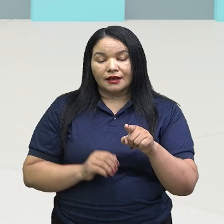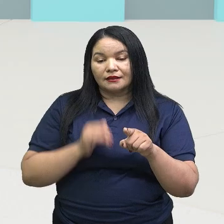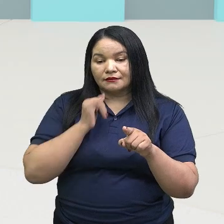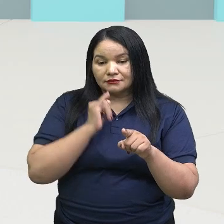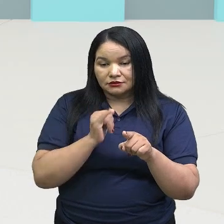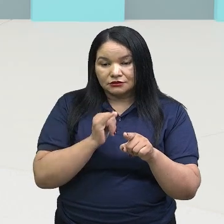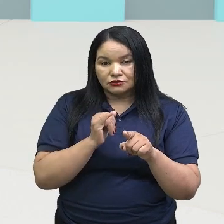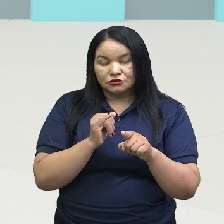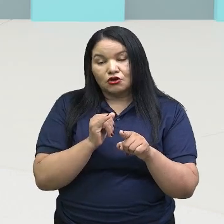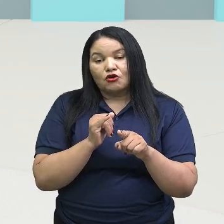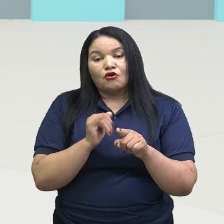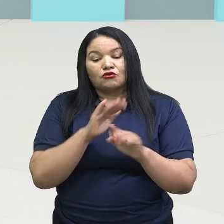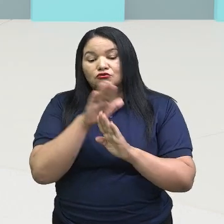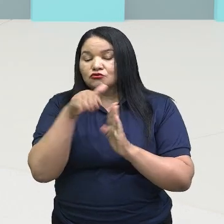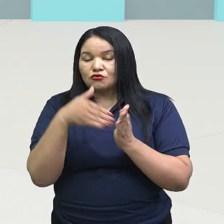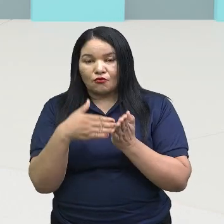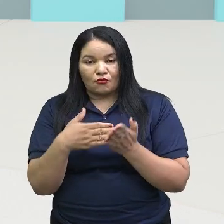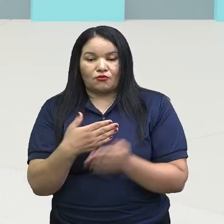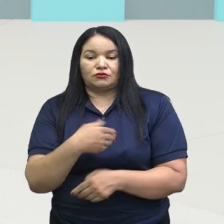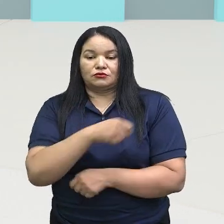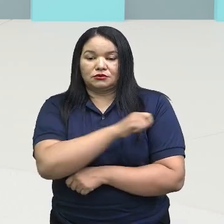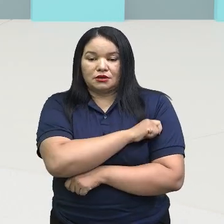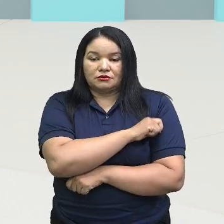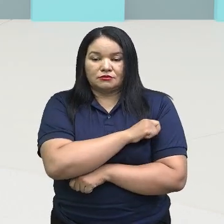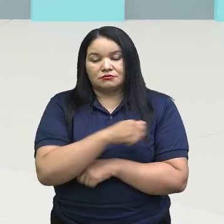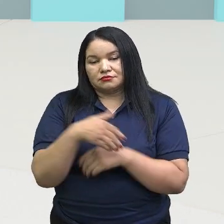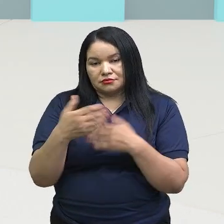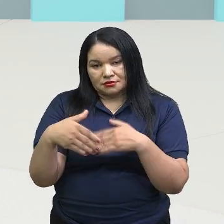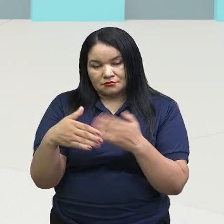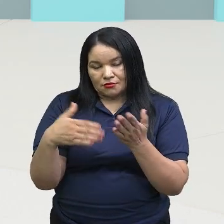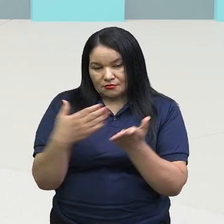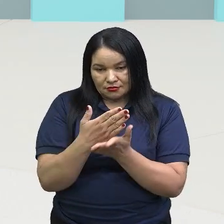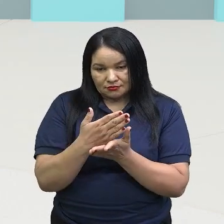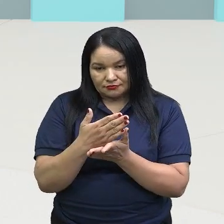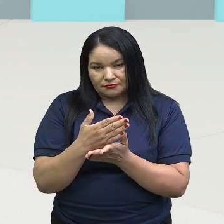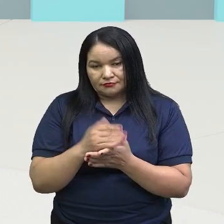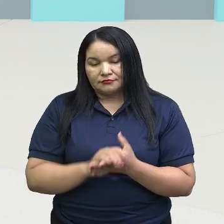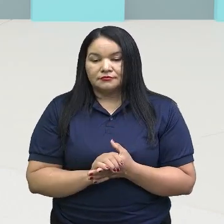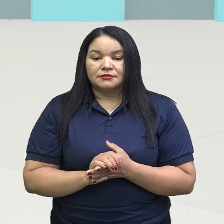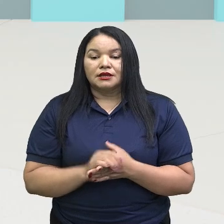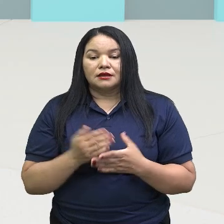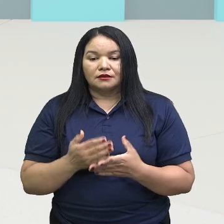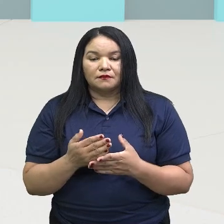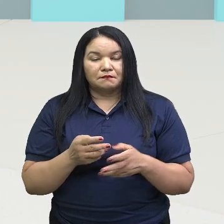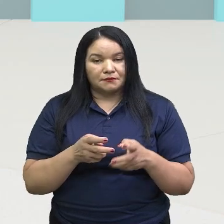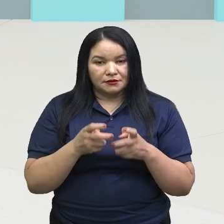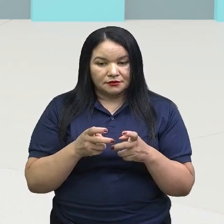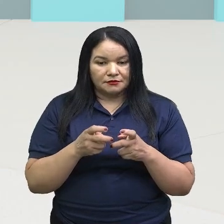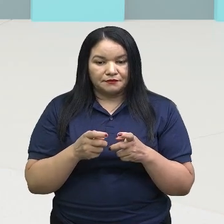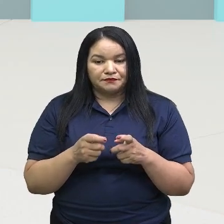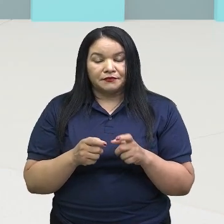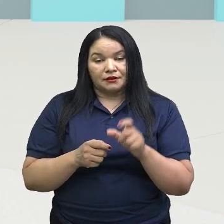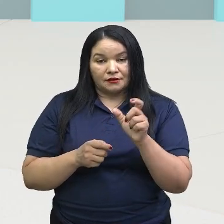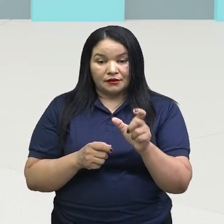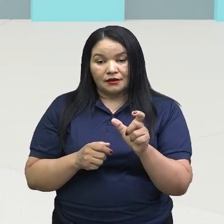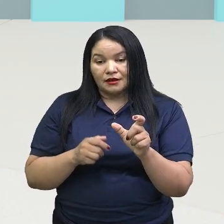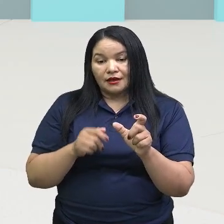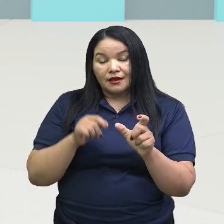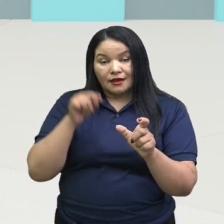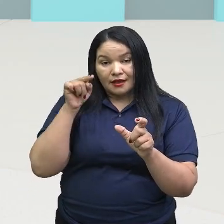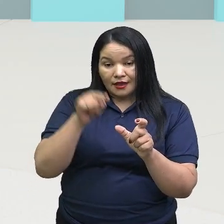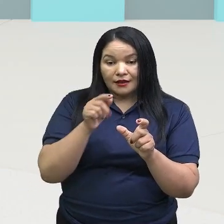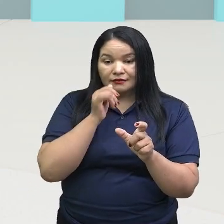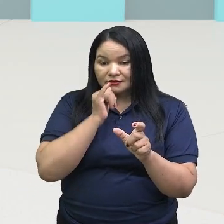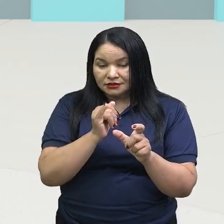que todos os alunos vão passar na prova. Perceba que quando eu falo, ela disse, opa, o sentido não